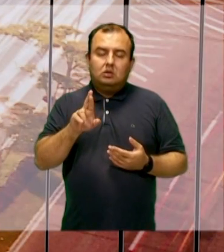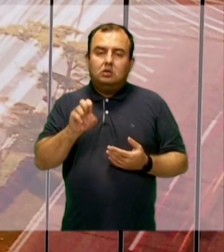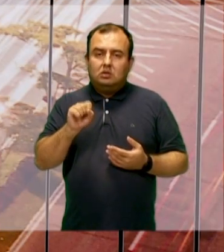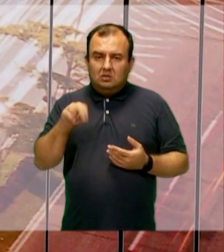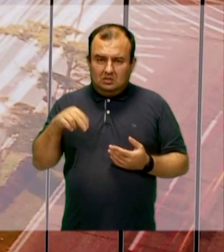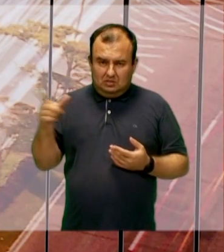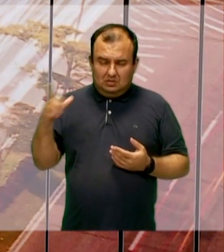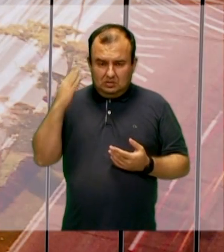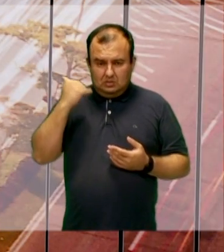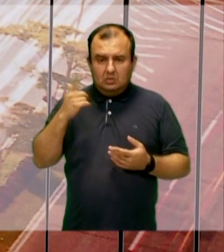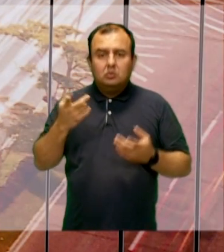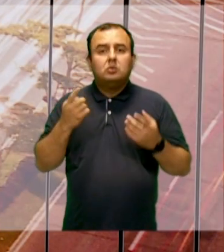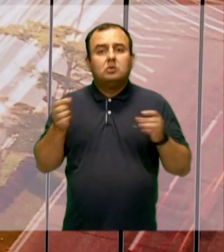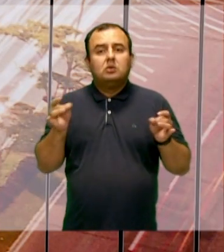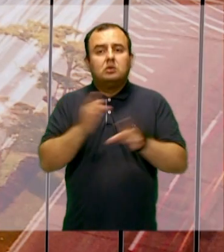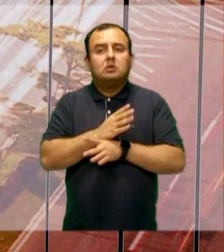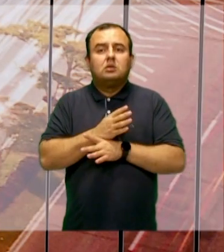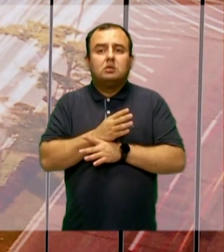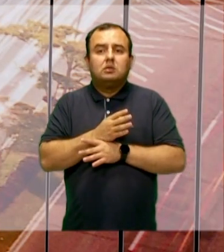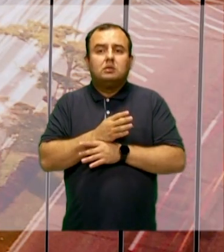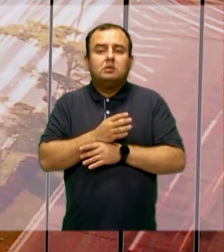quando se finaliza